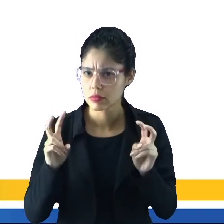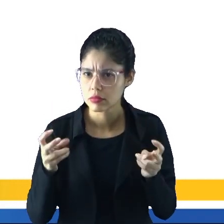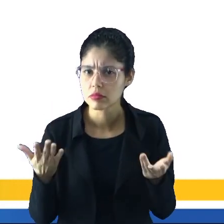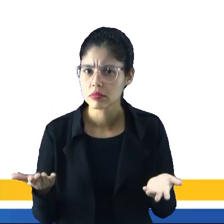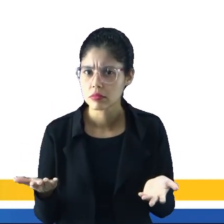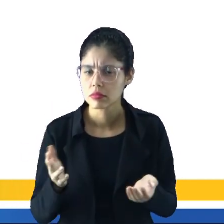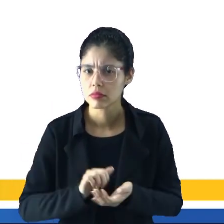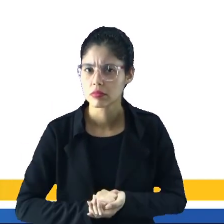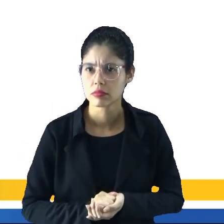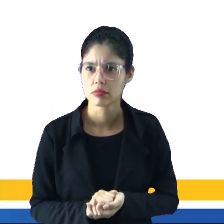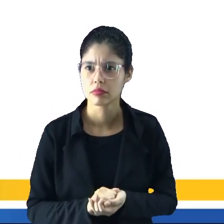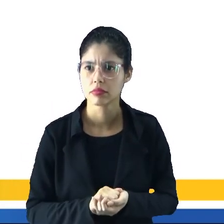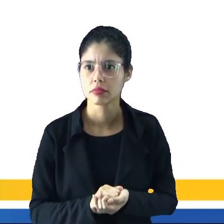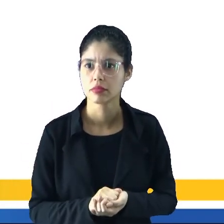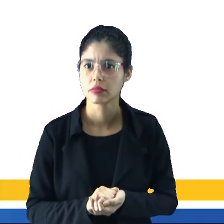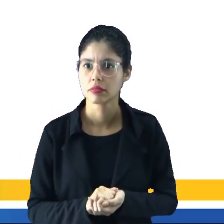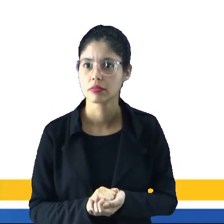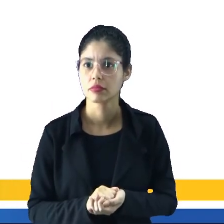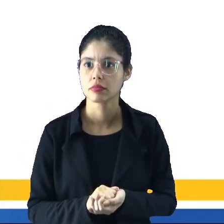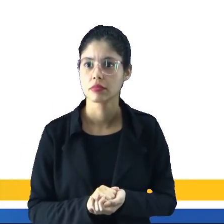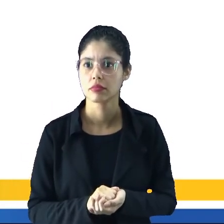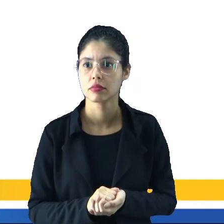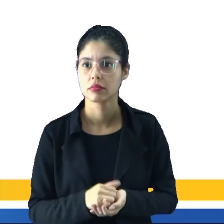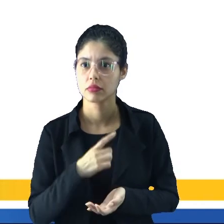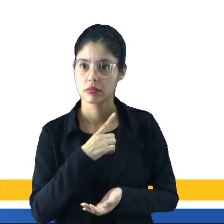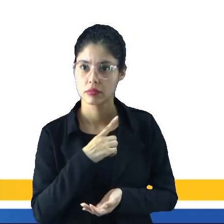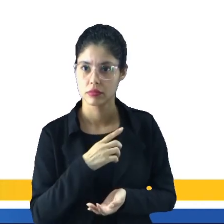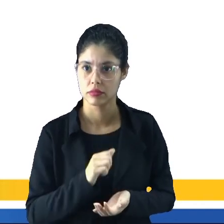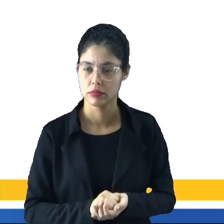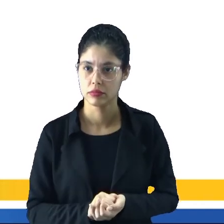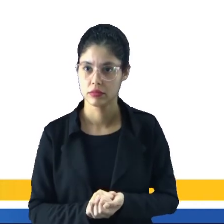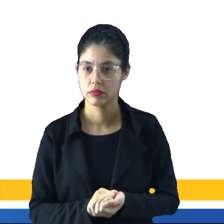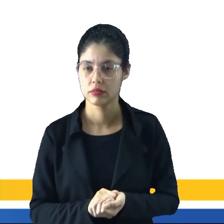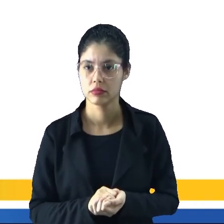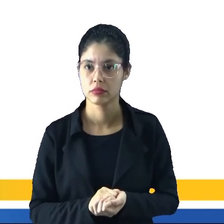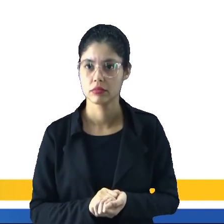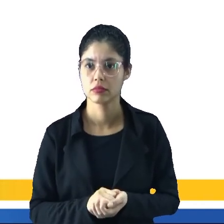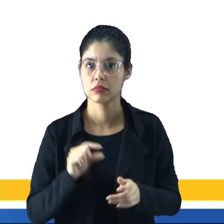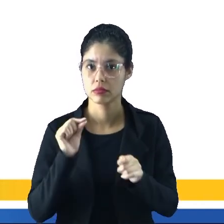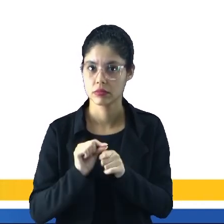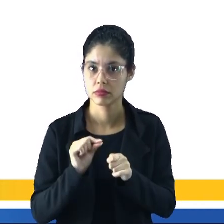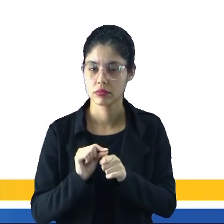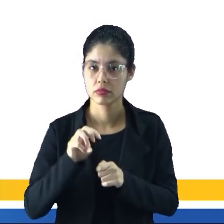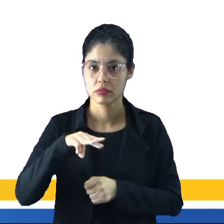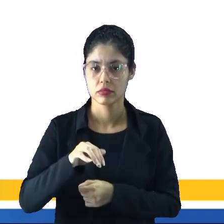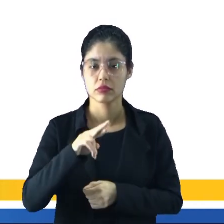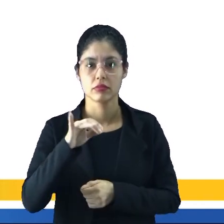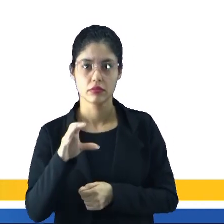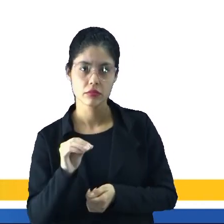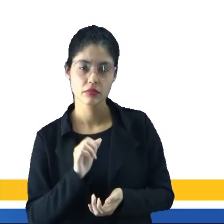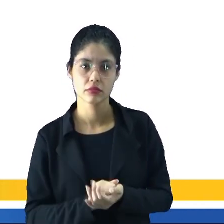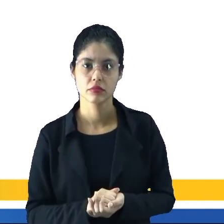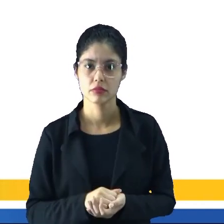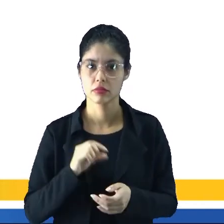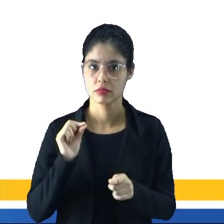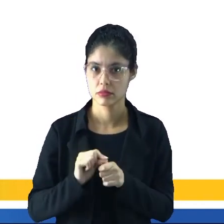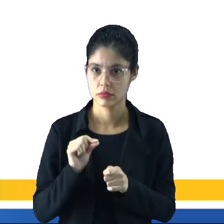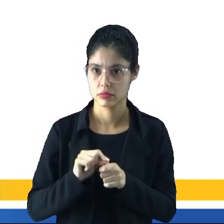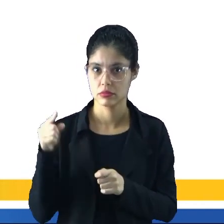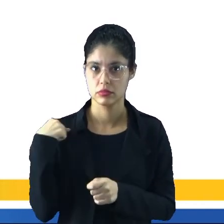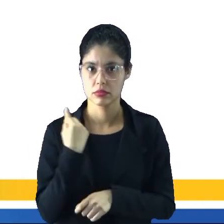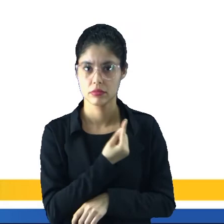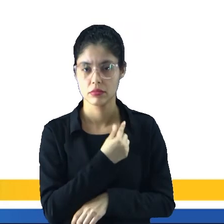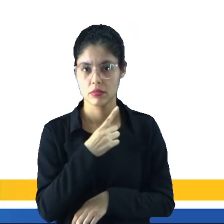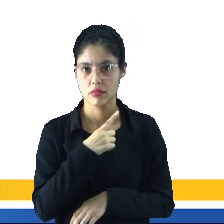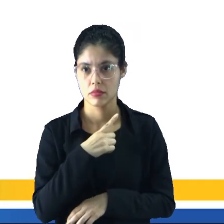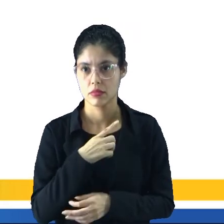aspas? Então já sabemos que isso aqui foi o que o ministro falou, isso aqui que a